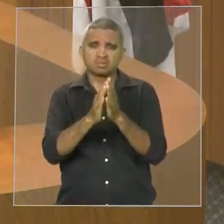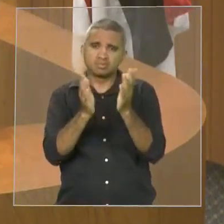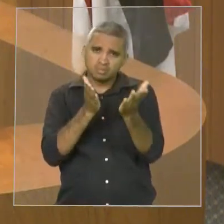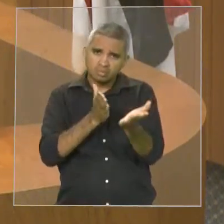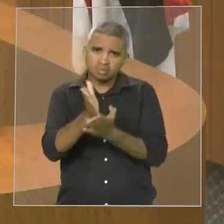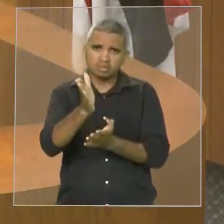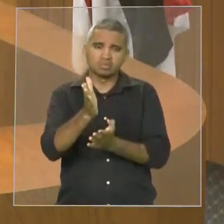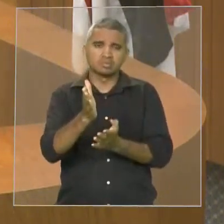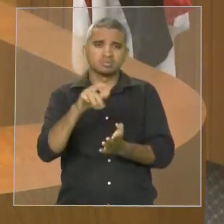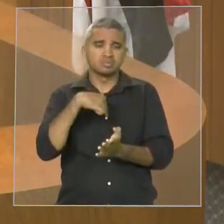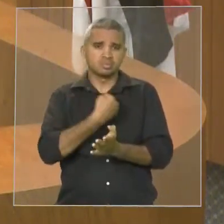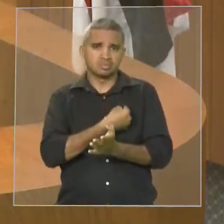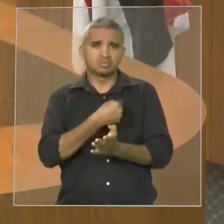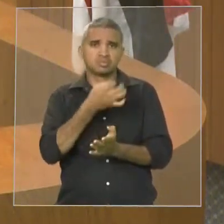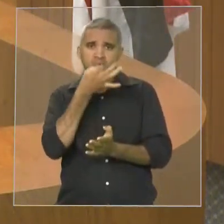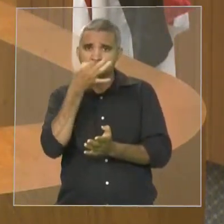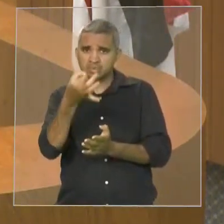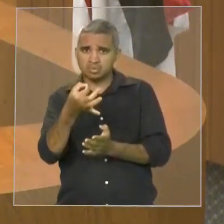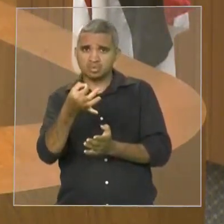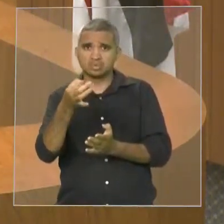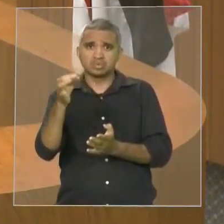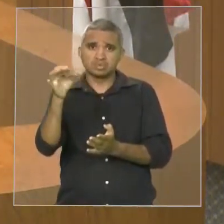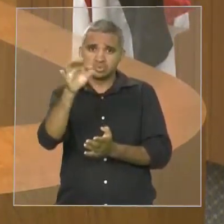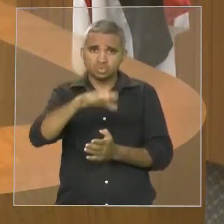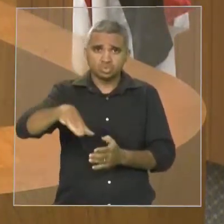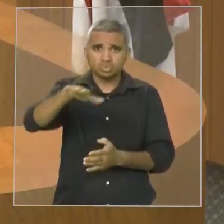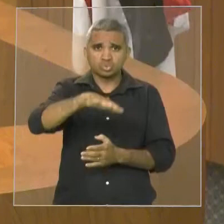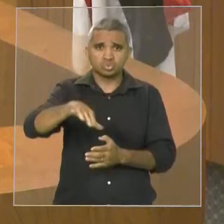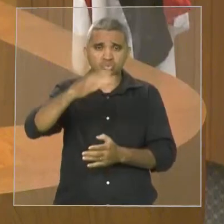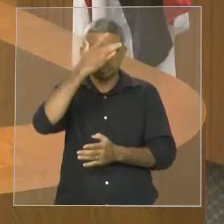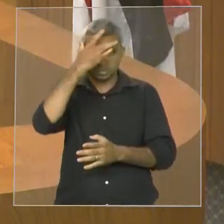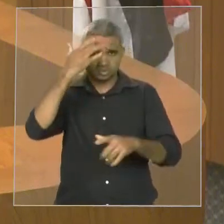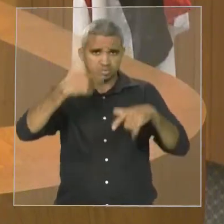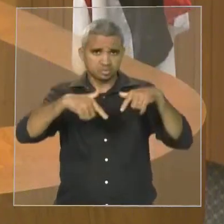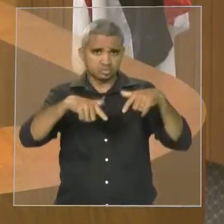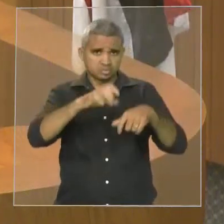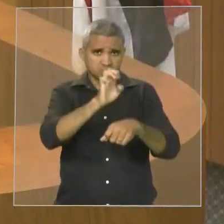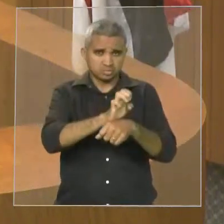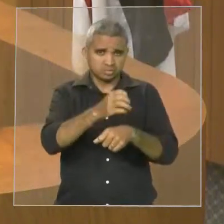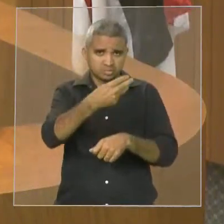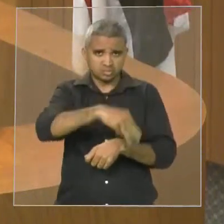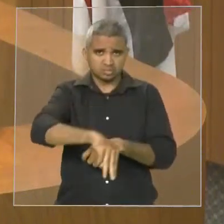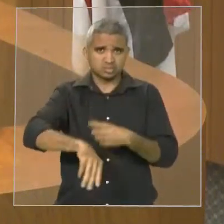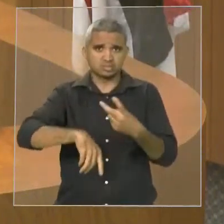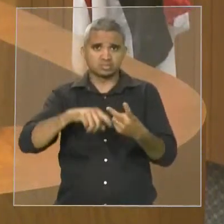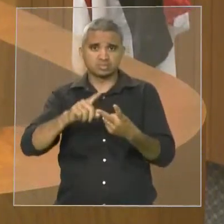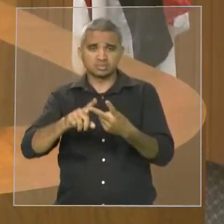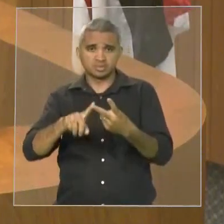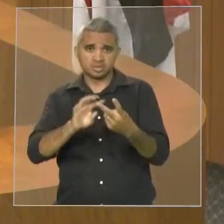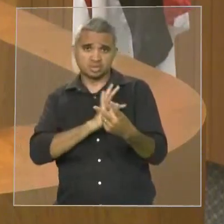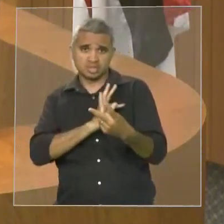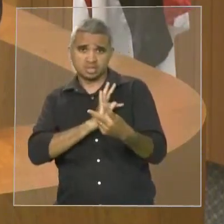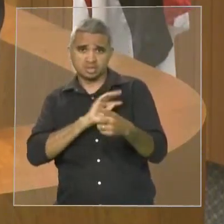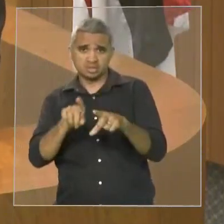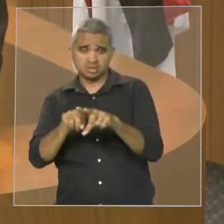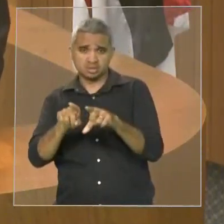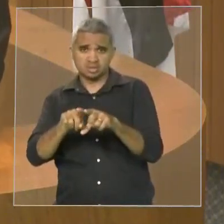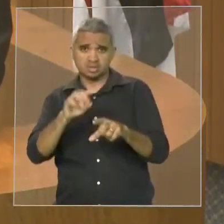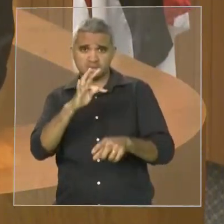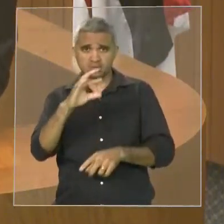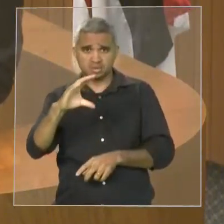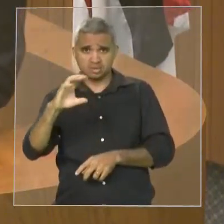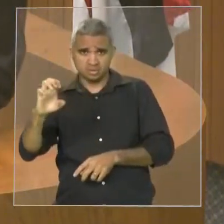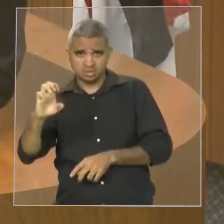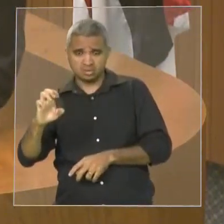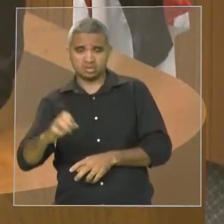tenha acolhida a sugestão dos servidores, a sugestão dos técnicos do Tribunal de Contas, e quem vai ganhar isso, inclusive, é o próprio governo do